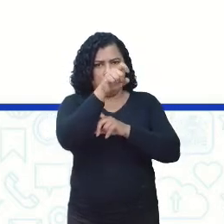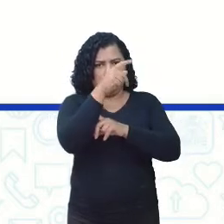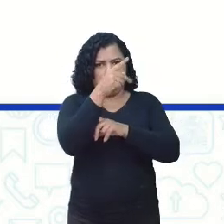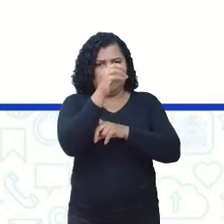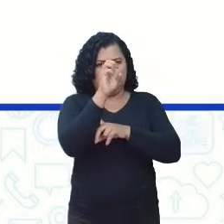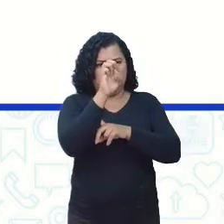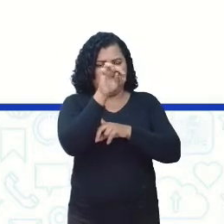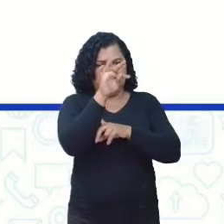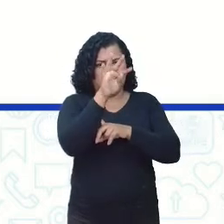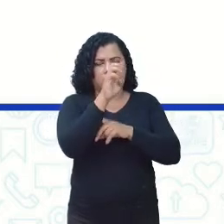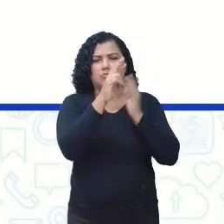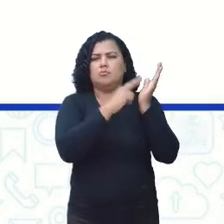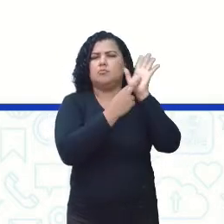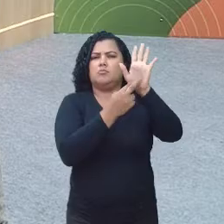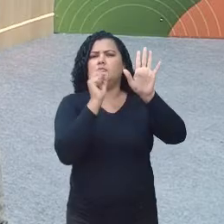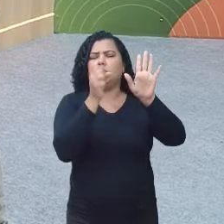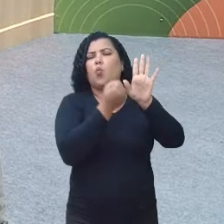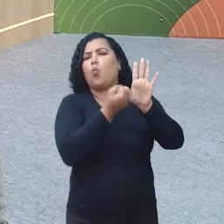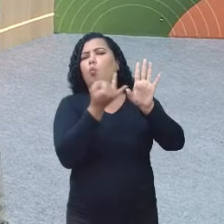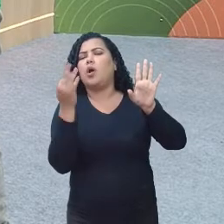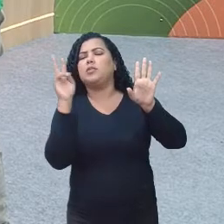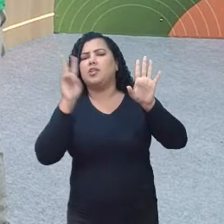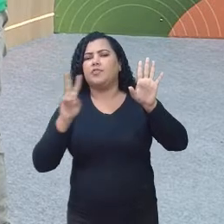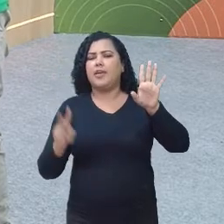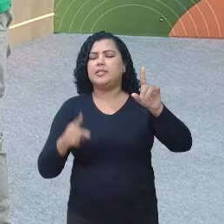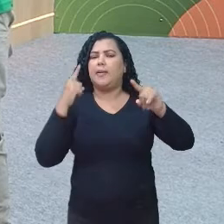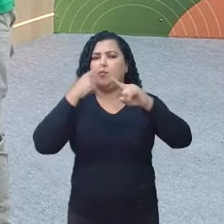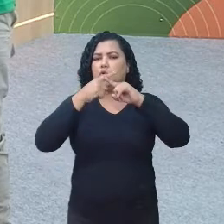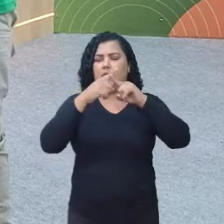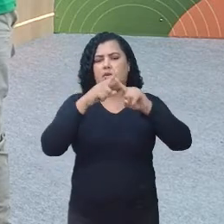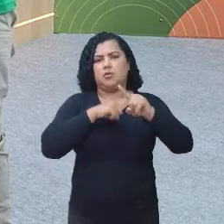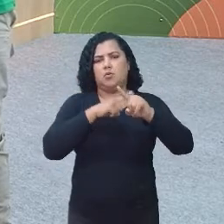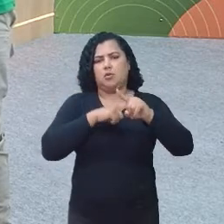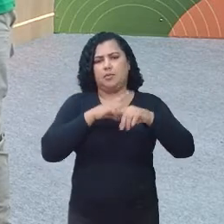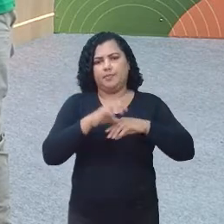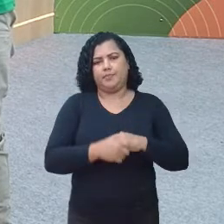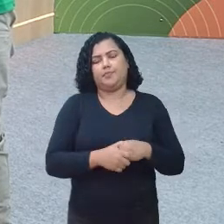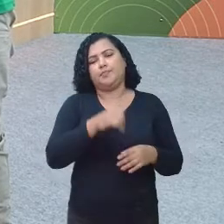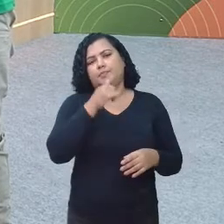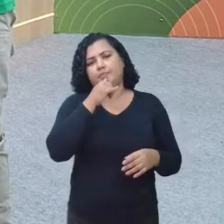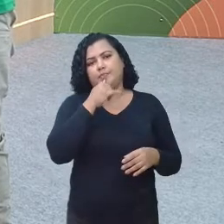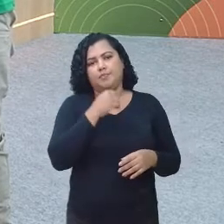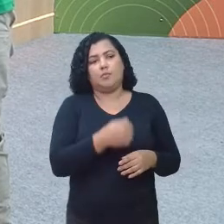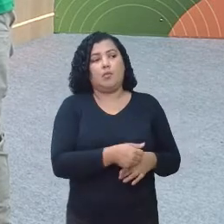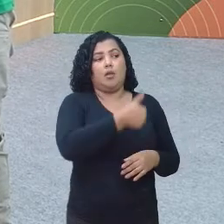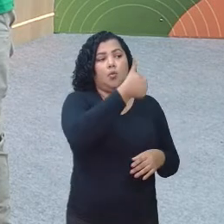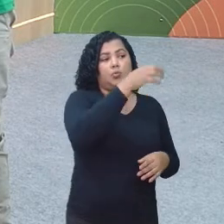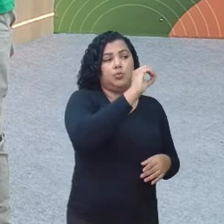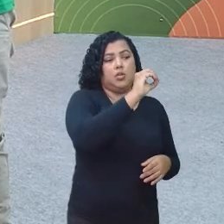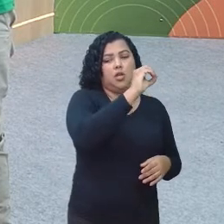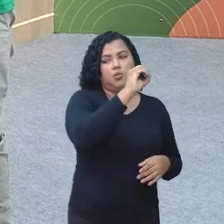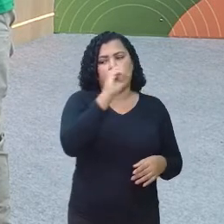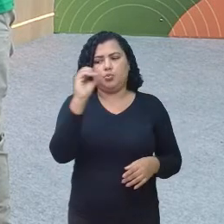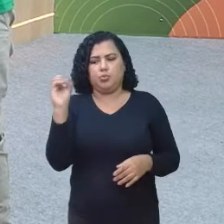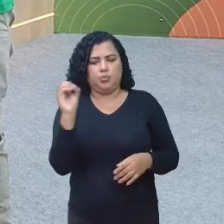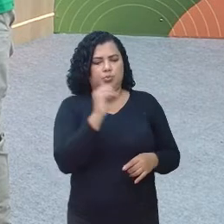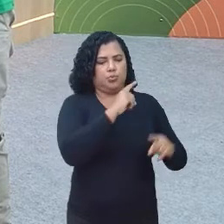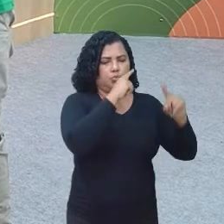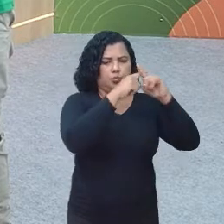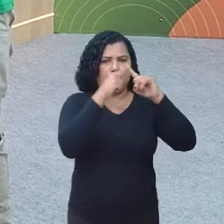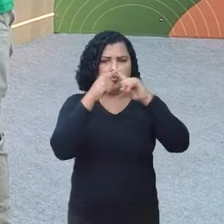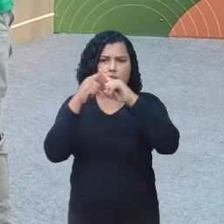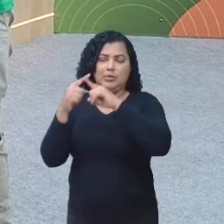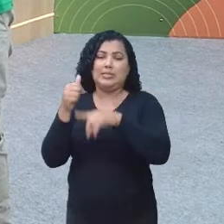fator está sendo multiplicado por ele mesmo. Então, como a gente viu anteriormente, eu tenho o 10 sendo multiplicado pelo próprio